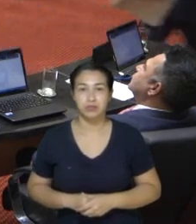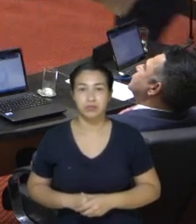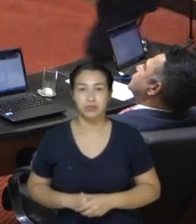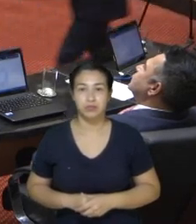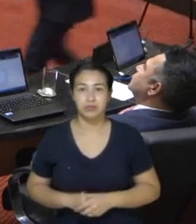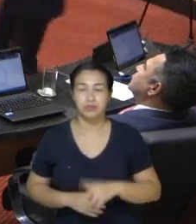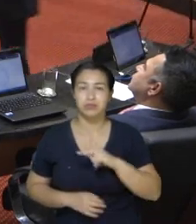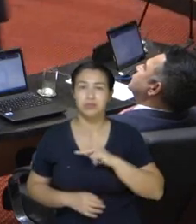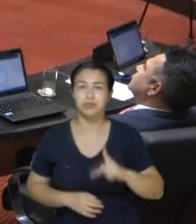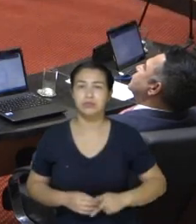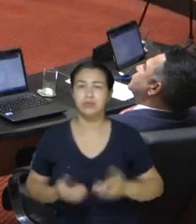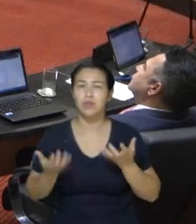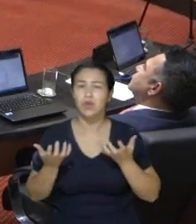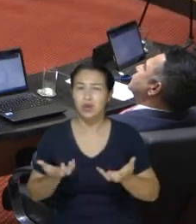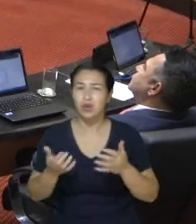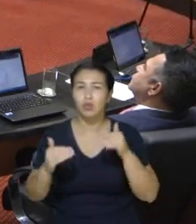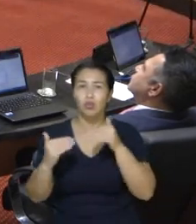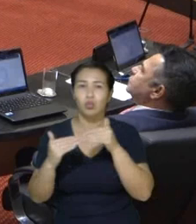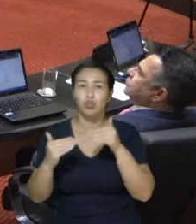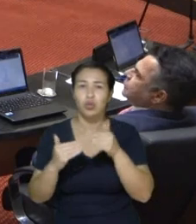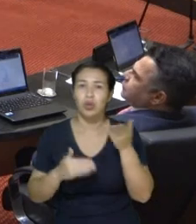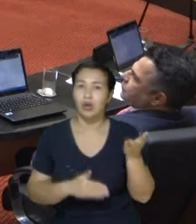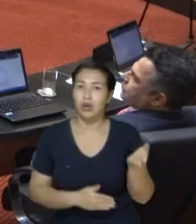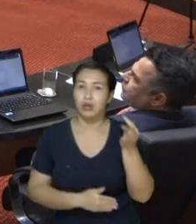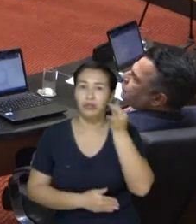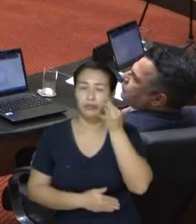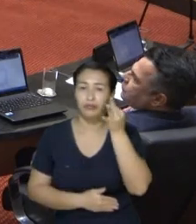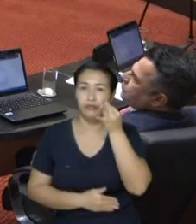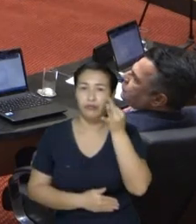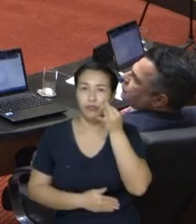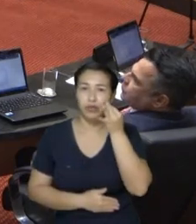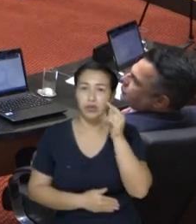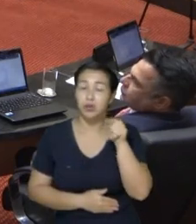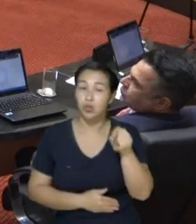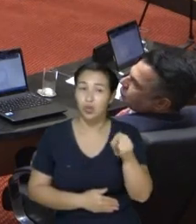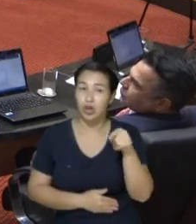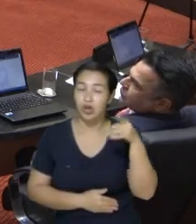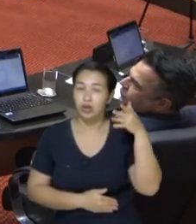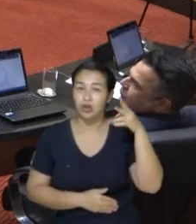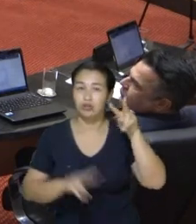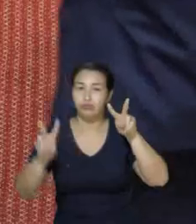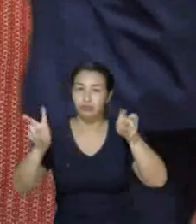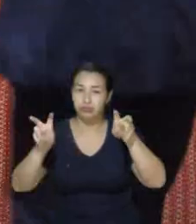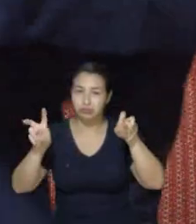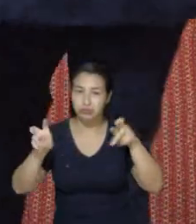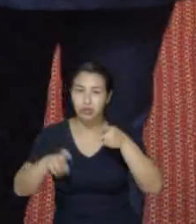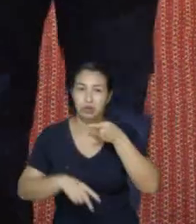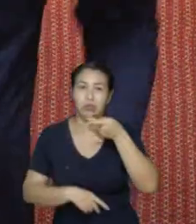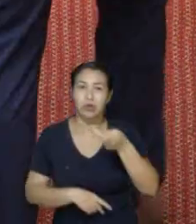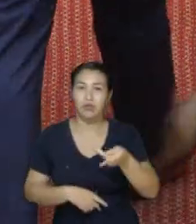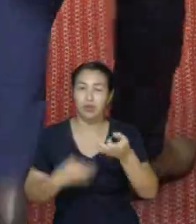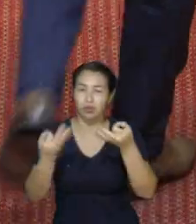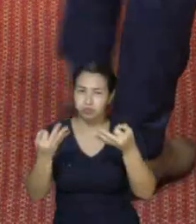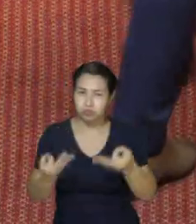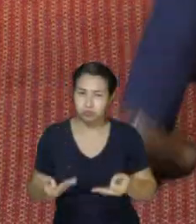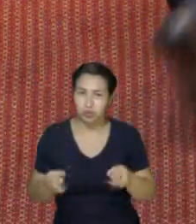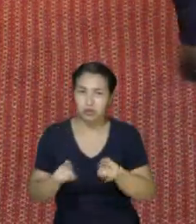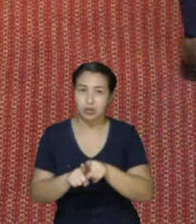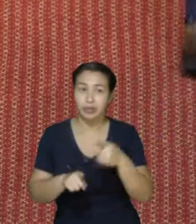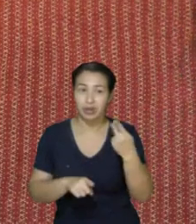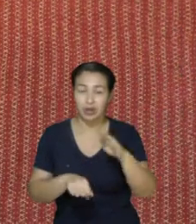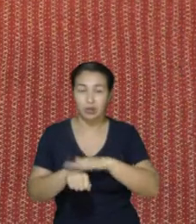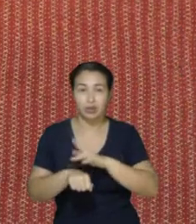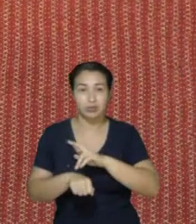Presidente, eu quero acompanhar o deputado Fernando Krellin, que foi muito feliz com o seu projeto, e eu